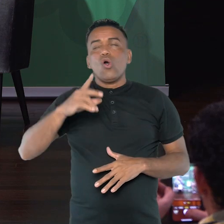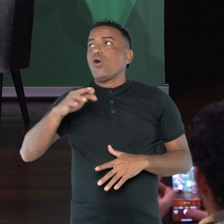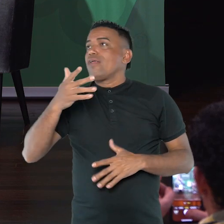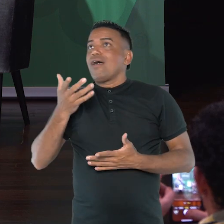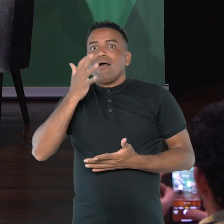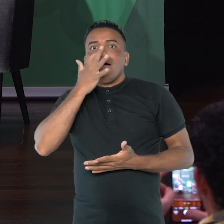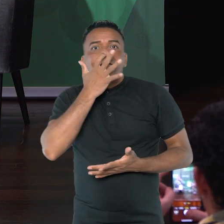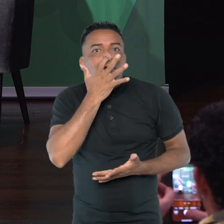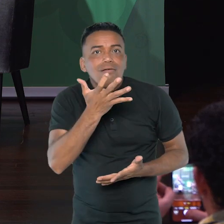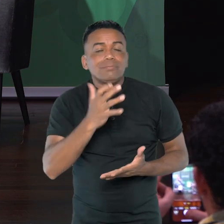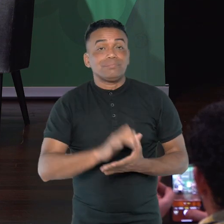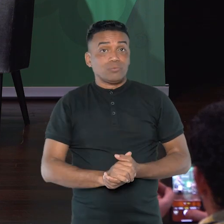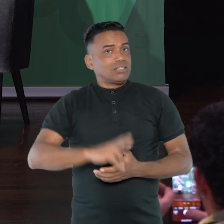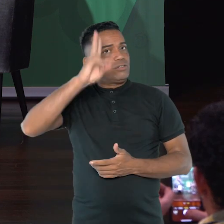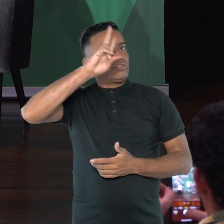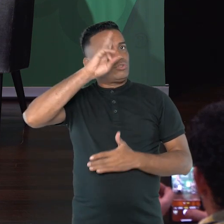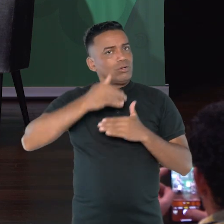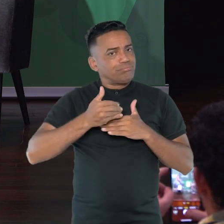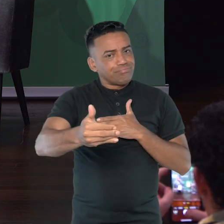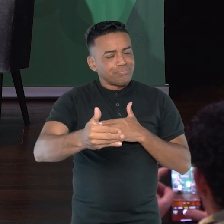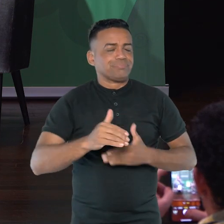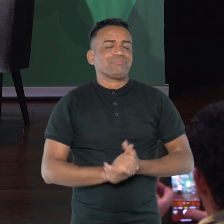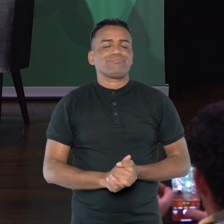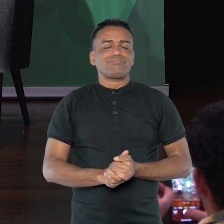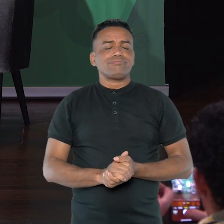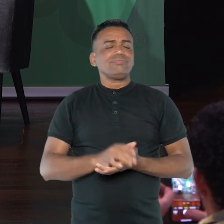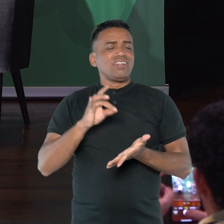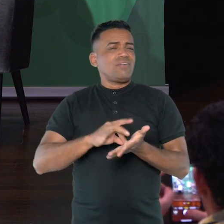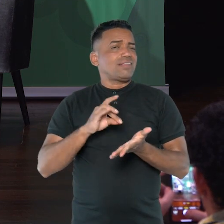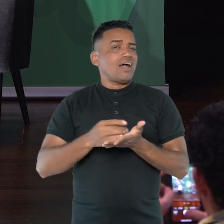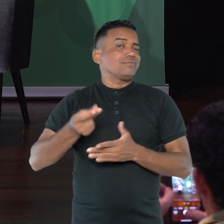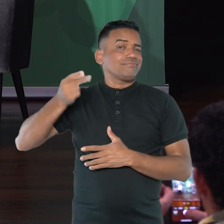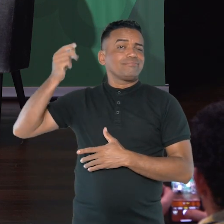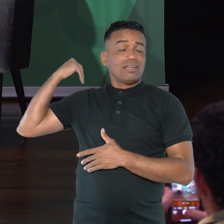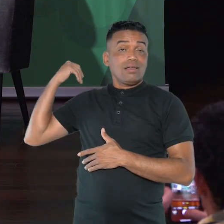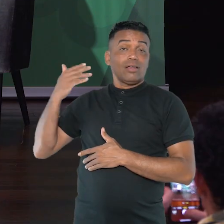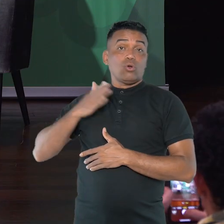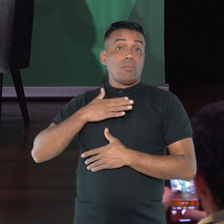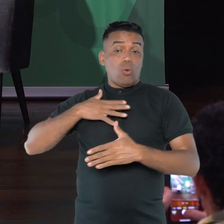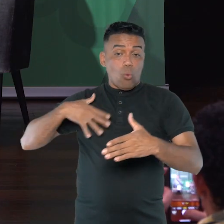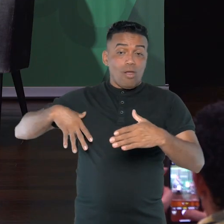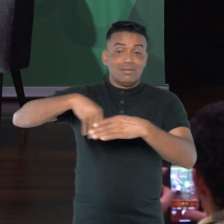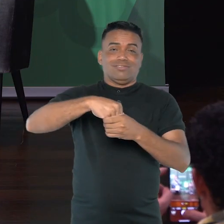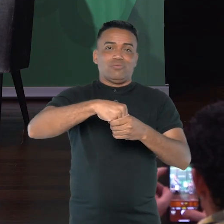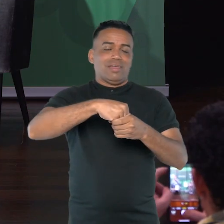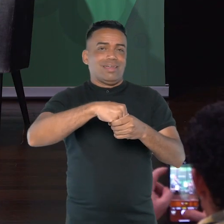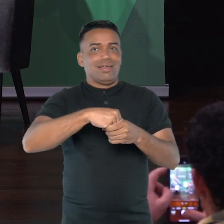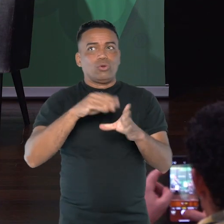fascinante. Essa história começa, na verdade, começa muito mais atrás, mas começa com o meu envolvimento quando eu